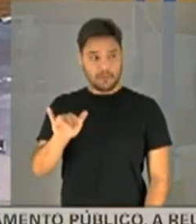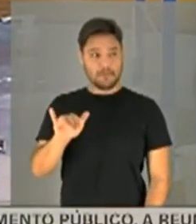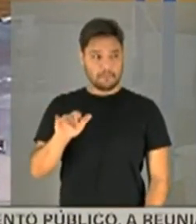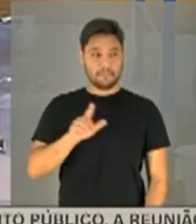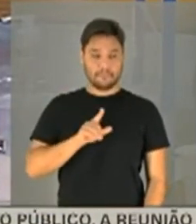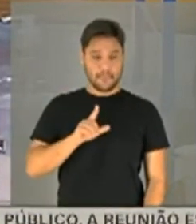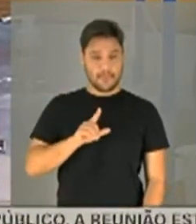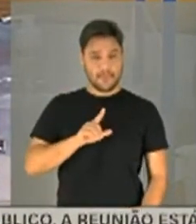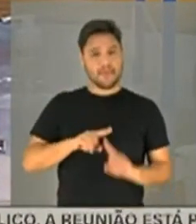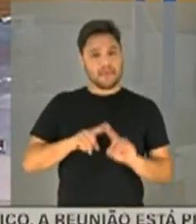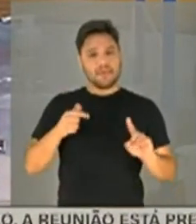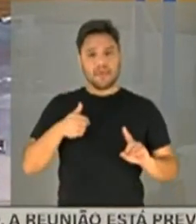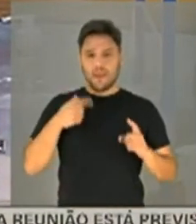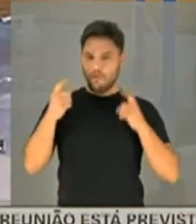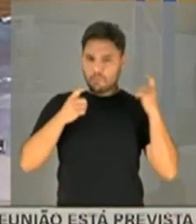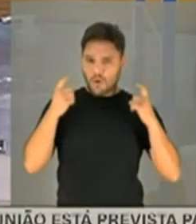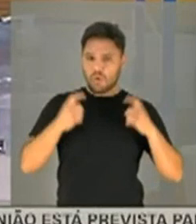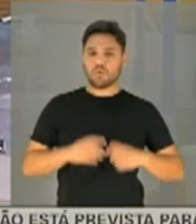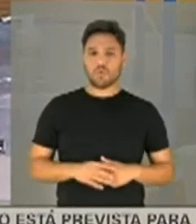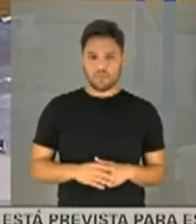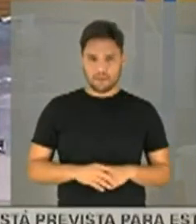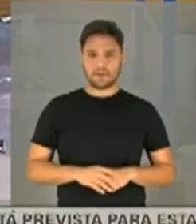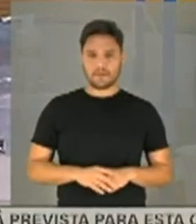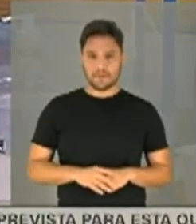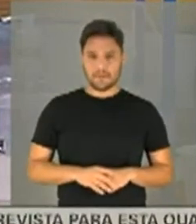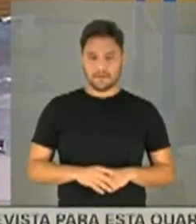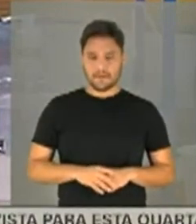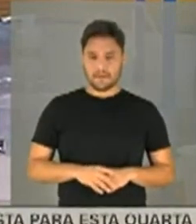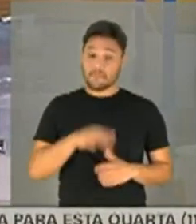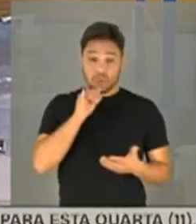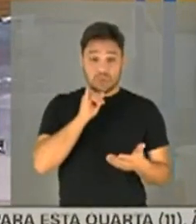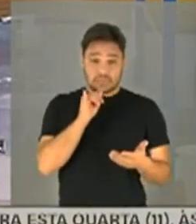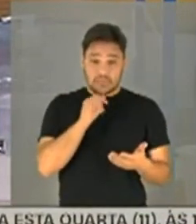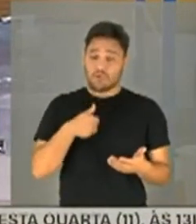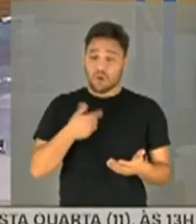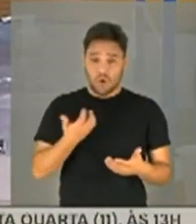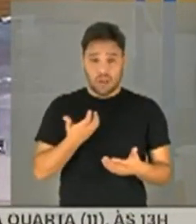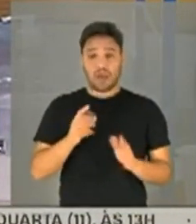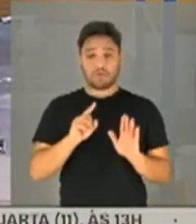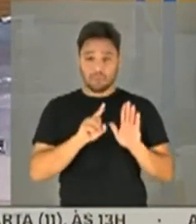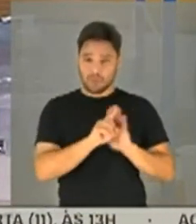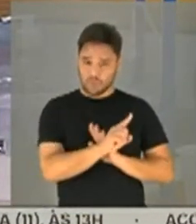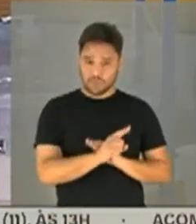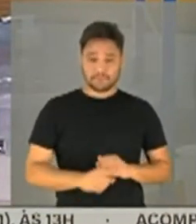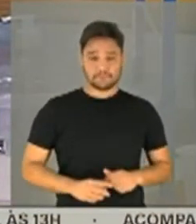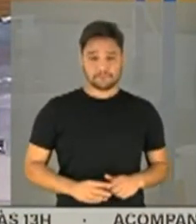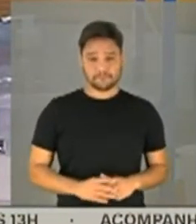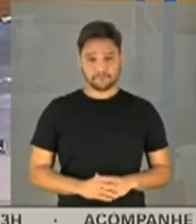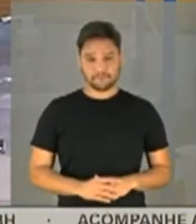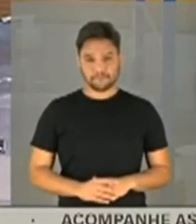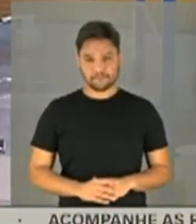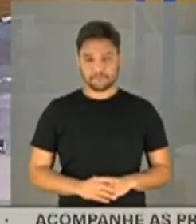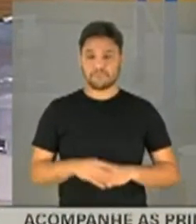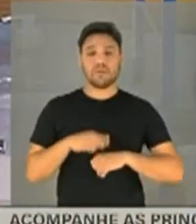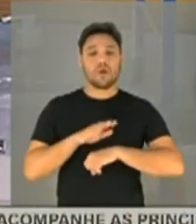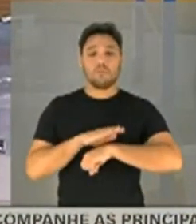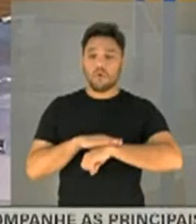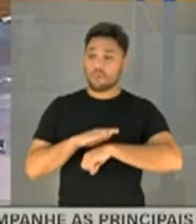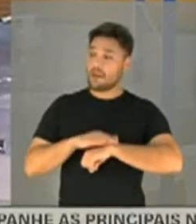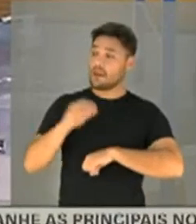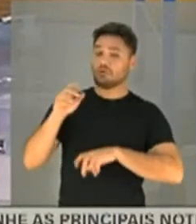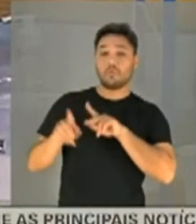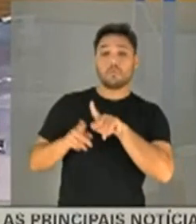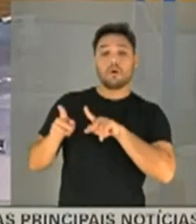E muito me preocupa, por exemplo, e eu quero lhe fazer a primeira pergunta, no momento que o povo